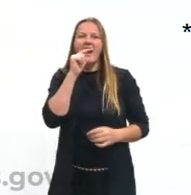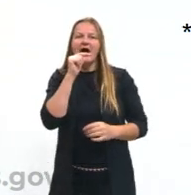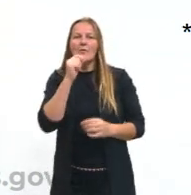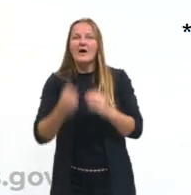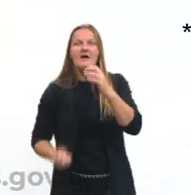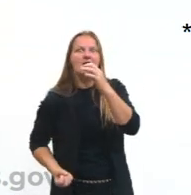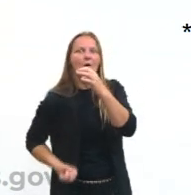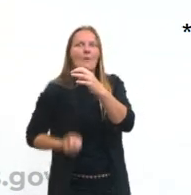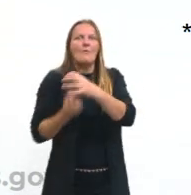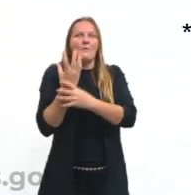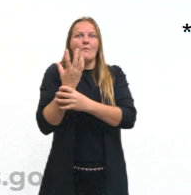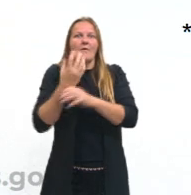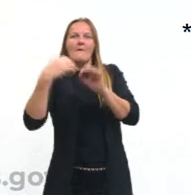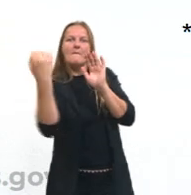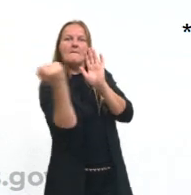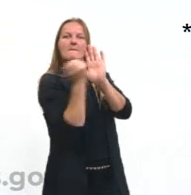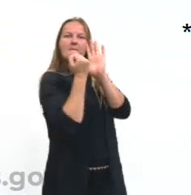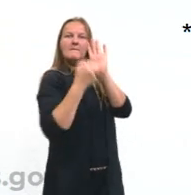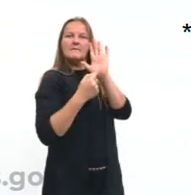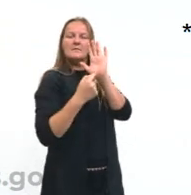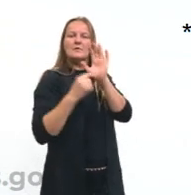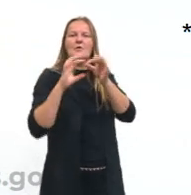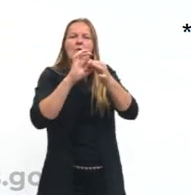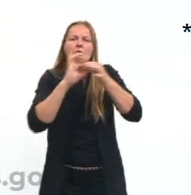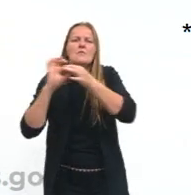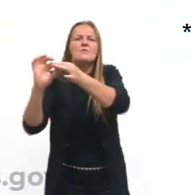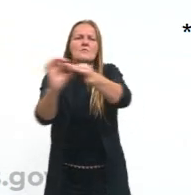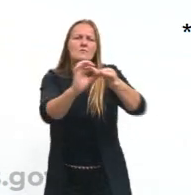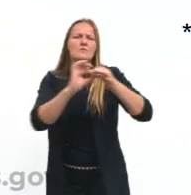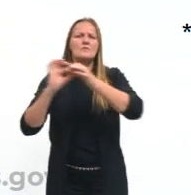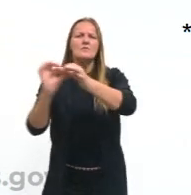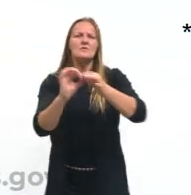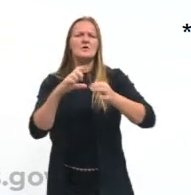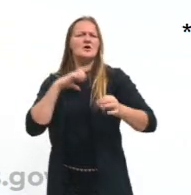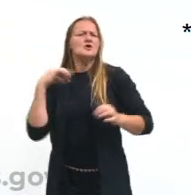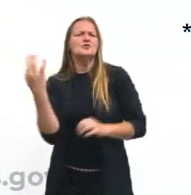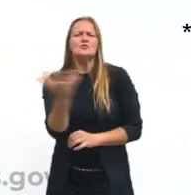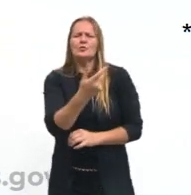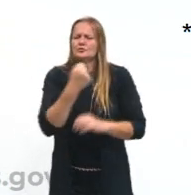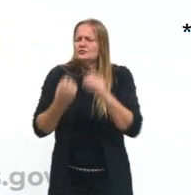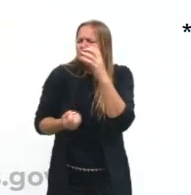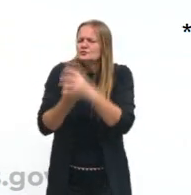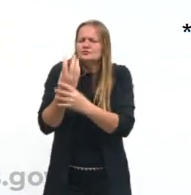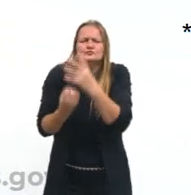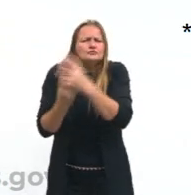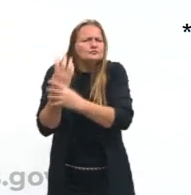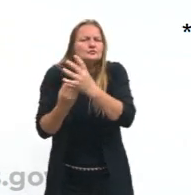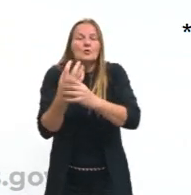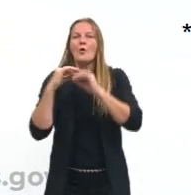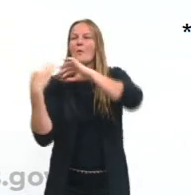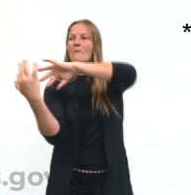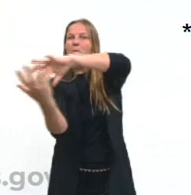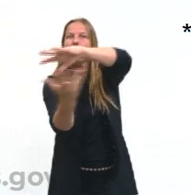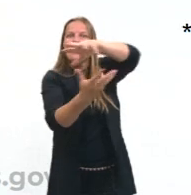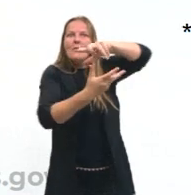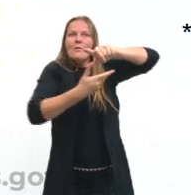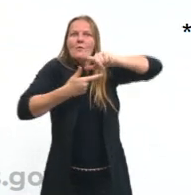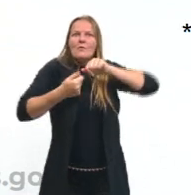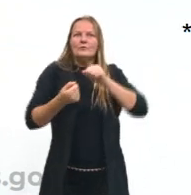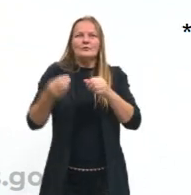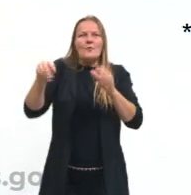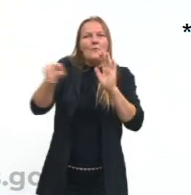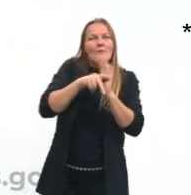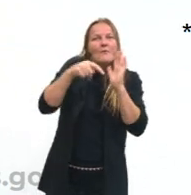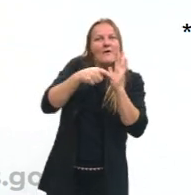criador é o princípio unificador é de onde teriam surgido todas as coisas né o mundo digamos assim teria